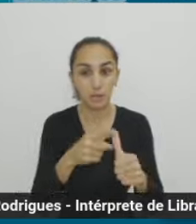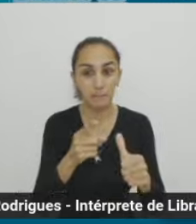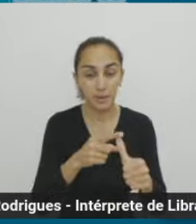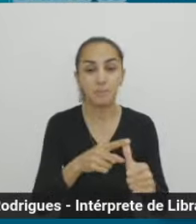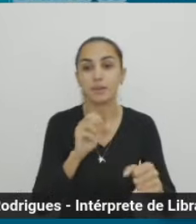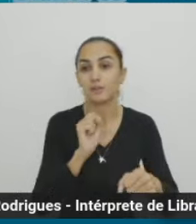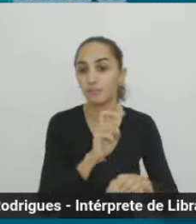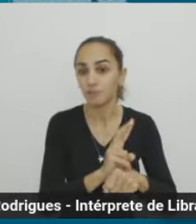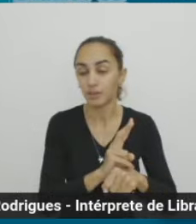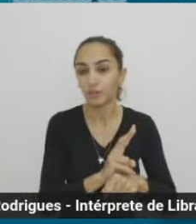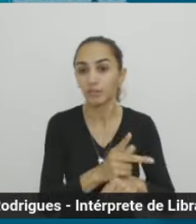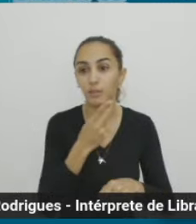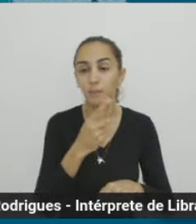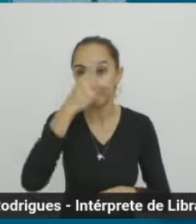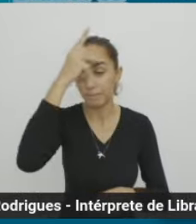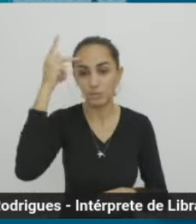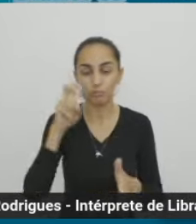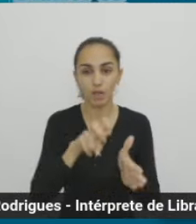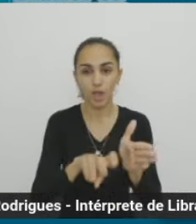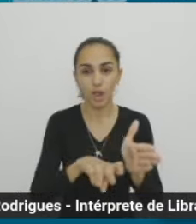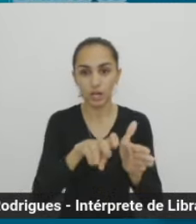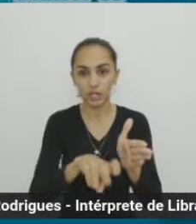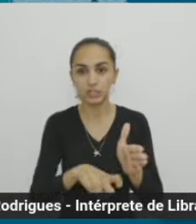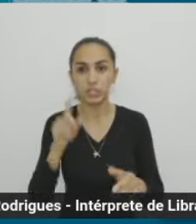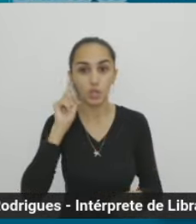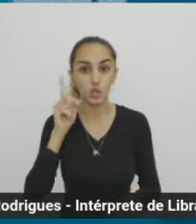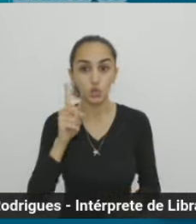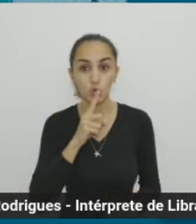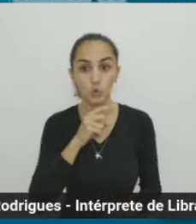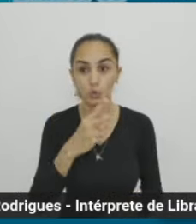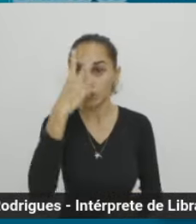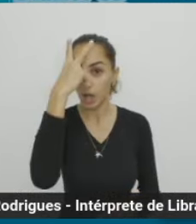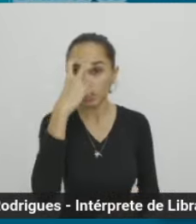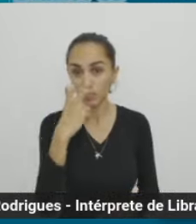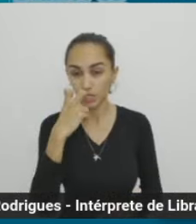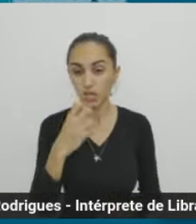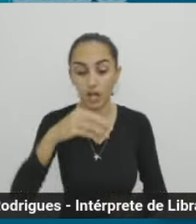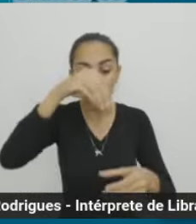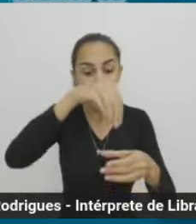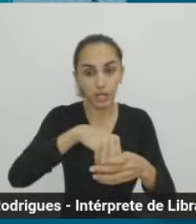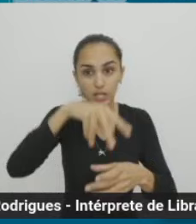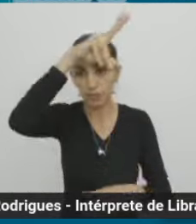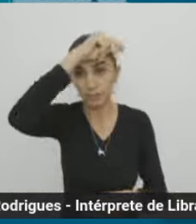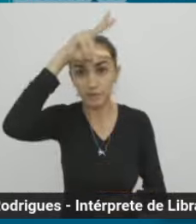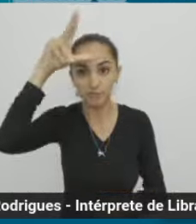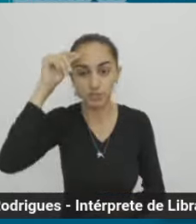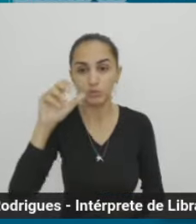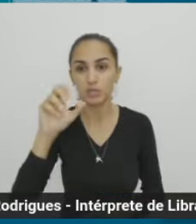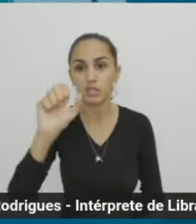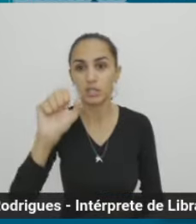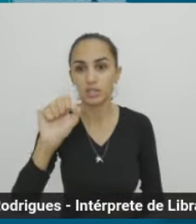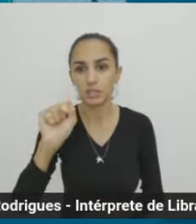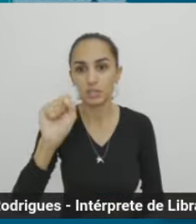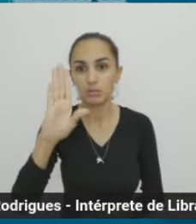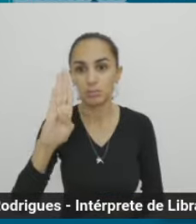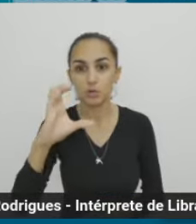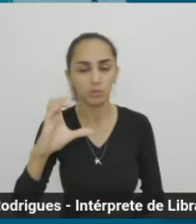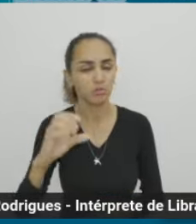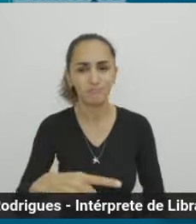de pessoas cadeirantes como eu, surdas, cegas, dentro da Prefeitura de São Bernardo. E foi muito